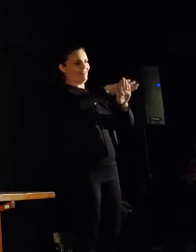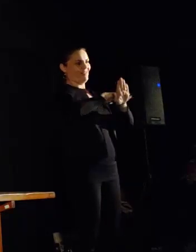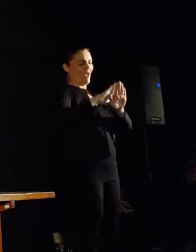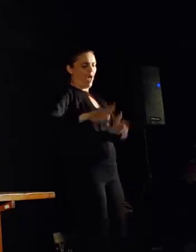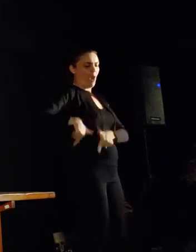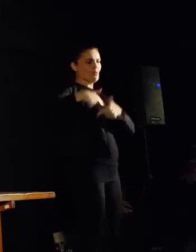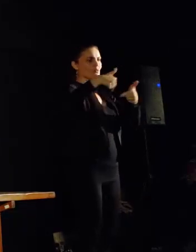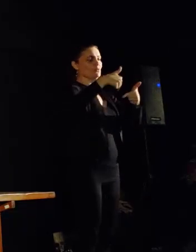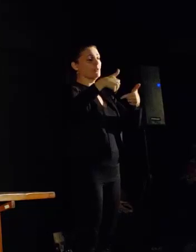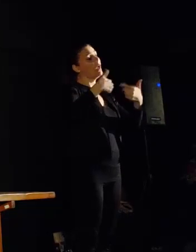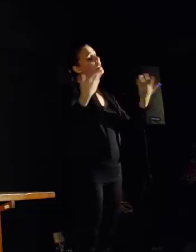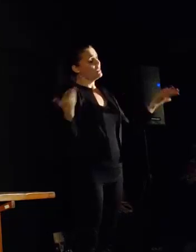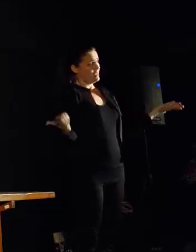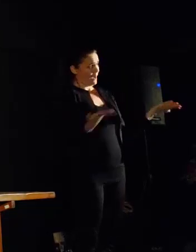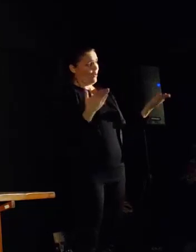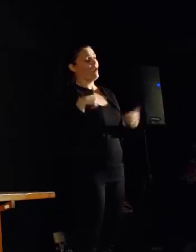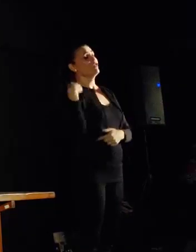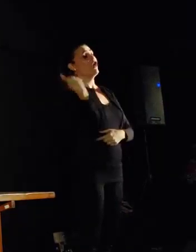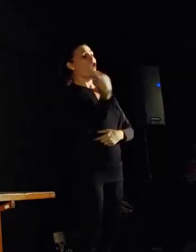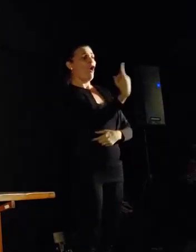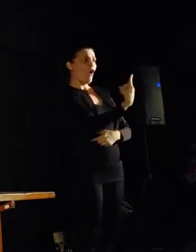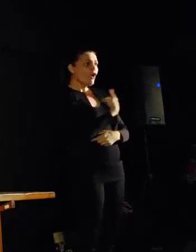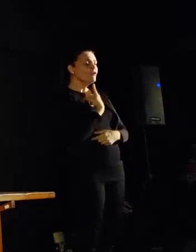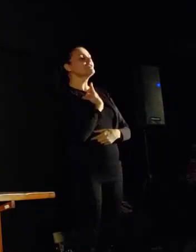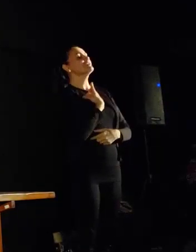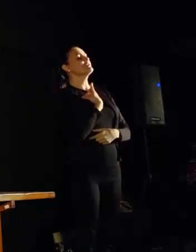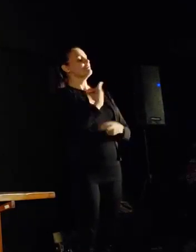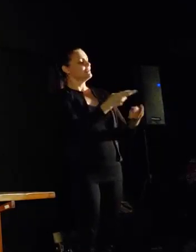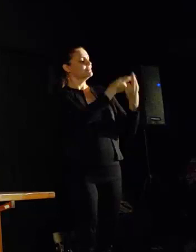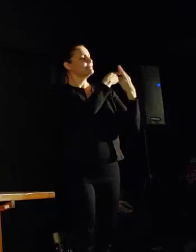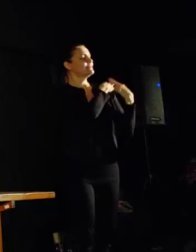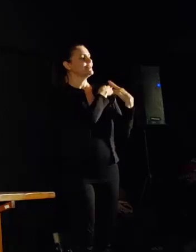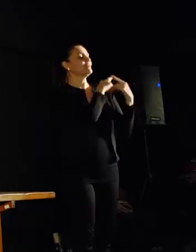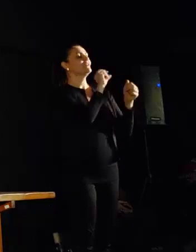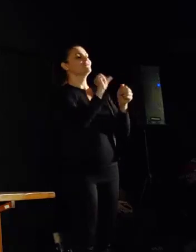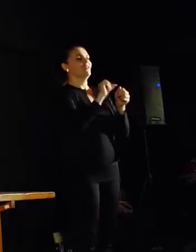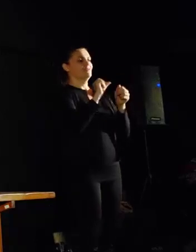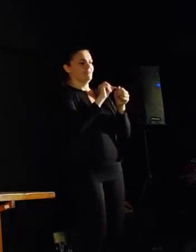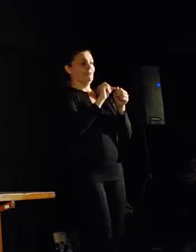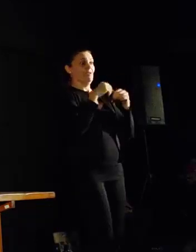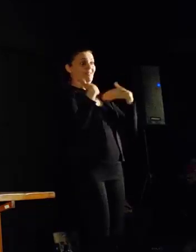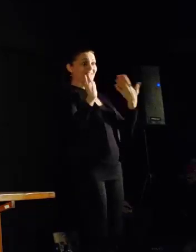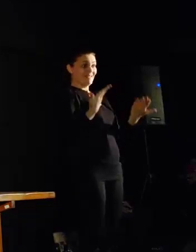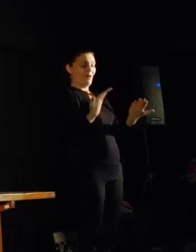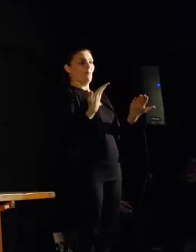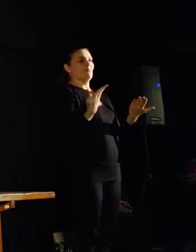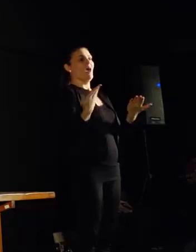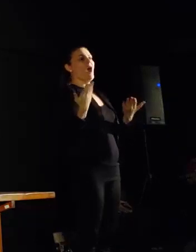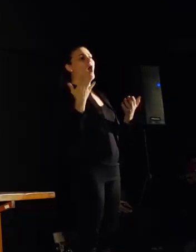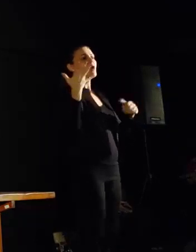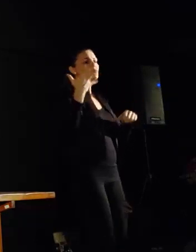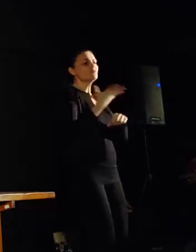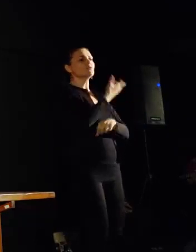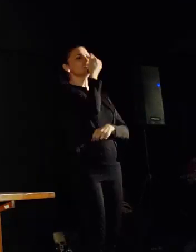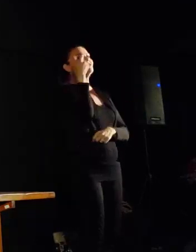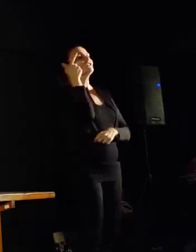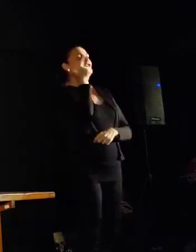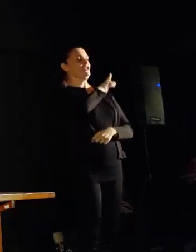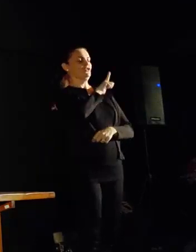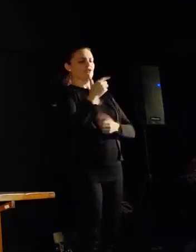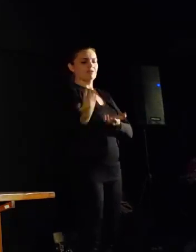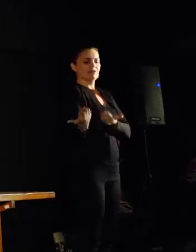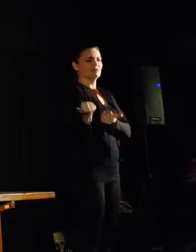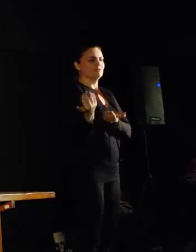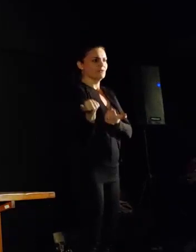fazer. E nesse horizonte, é claro que a conquista da juventude, ela aparece como, não só